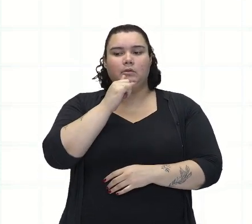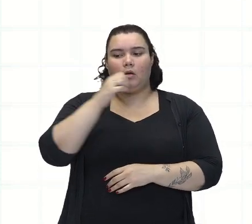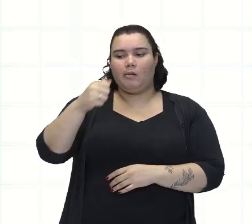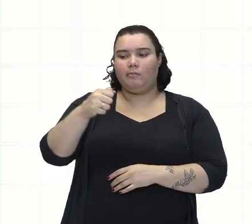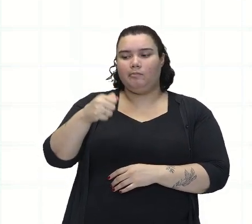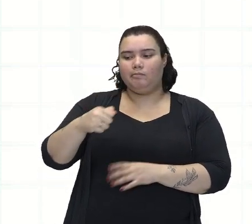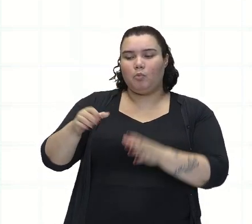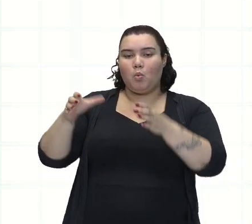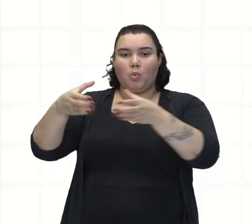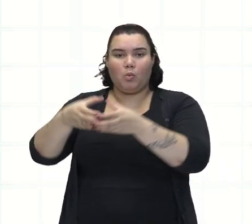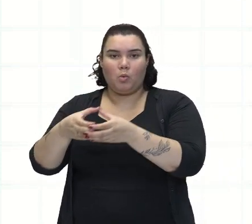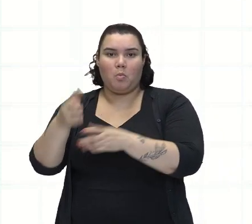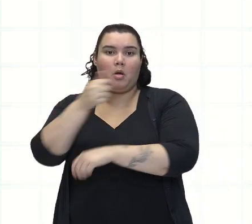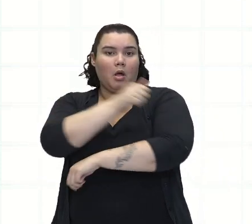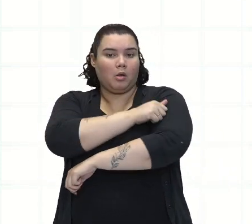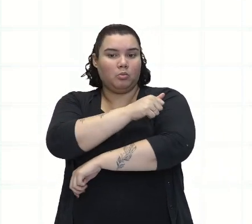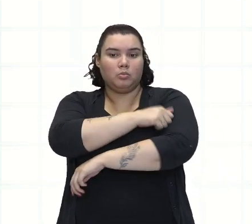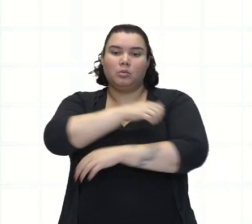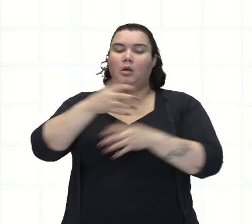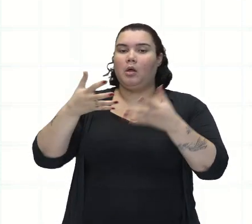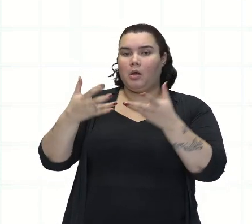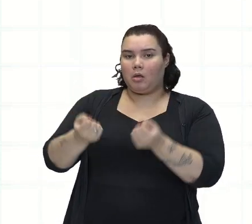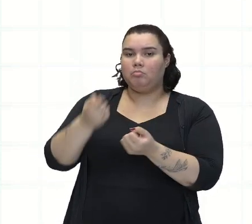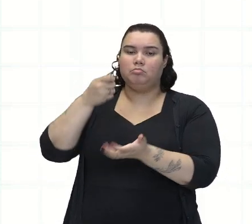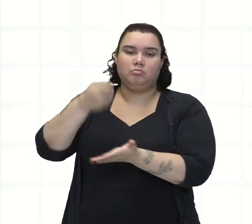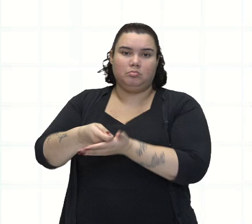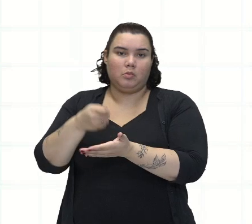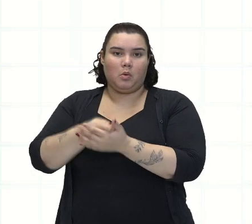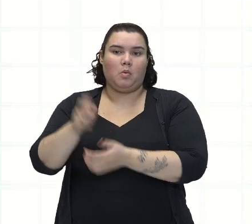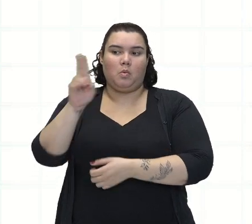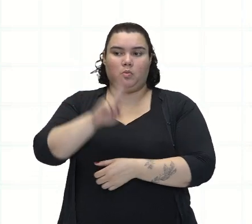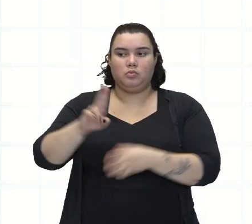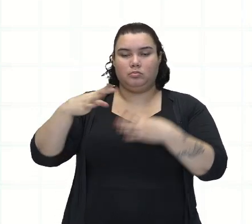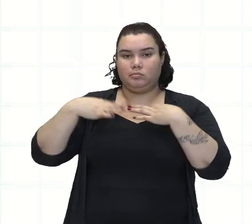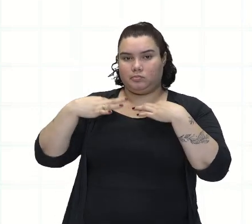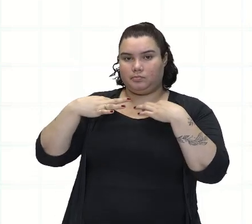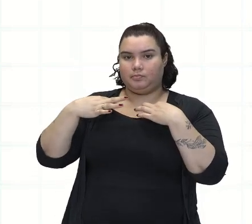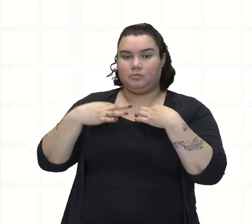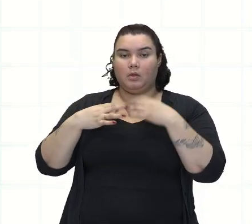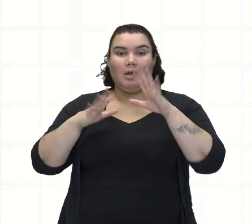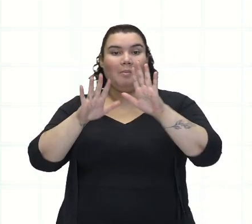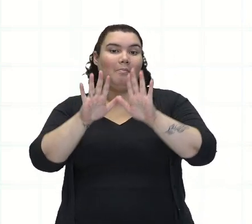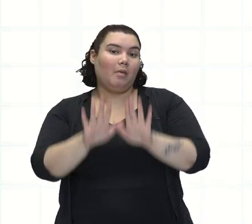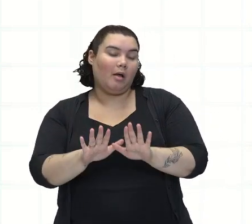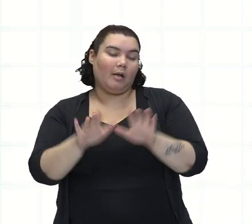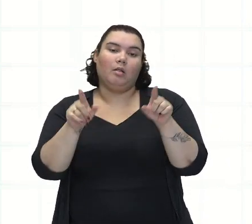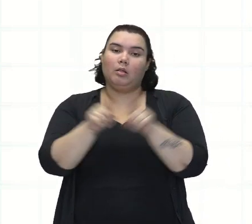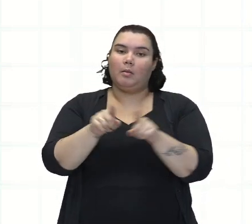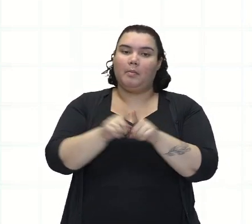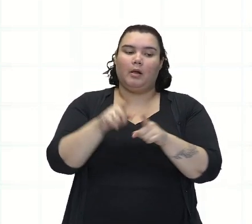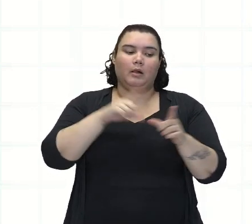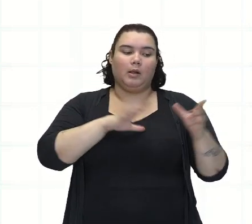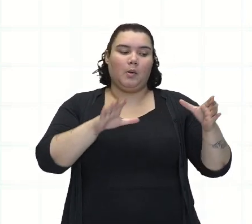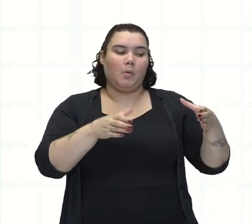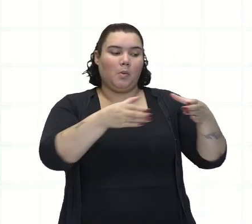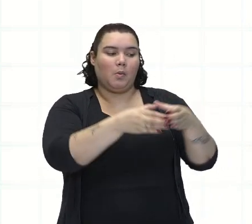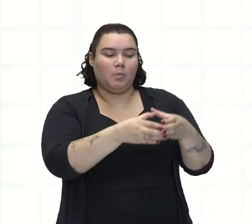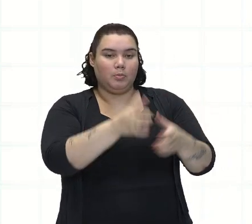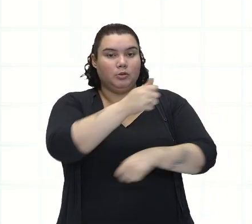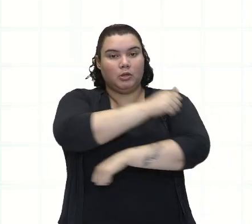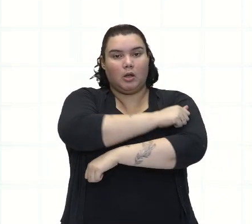iriam optar pela obrigação do uniforme, assim como haveria alunos